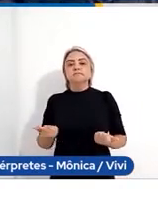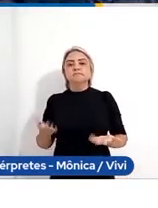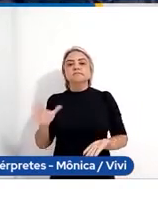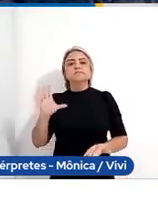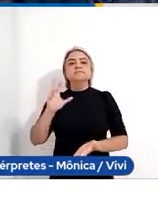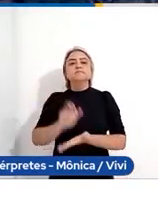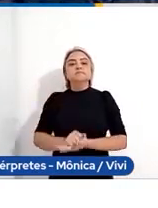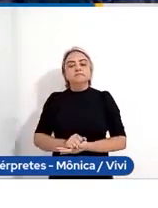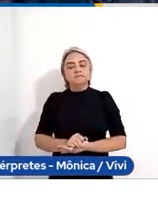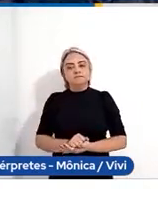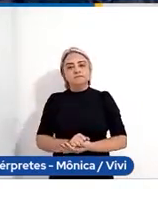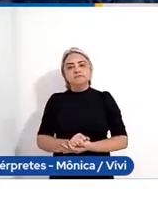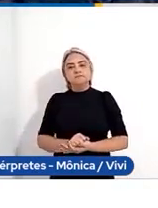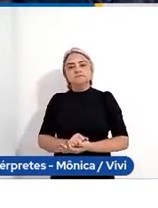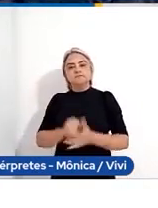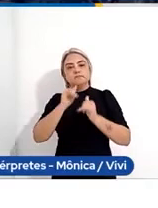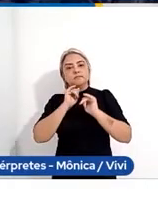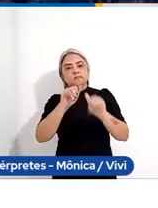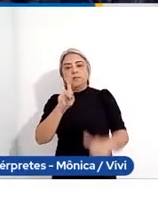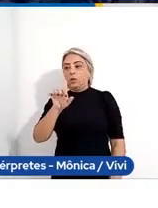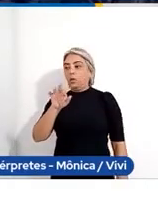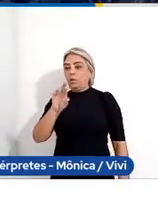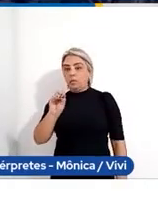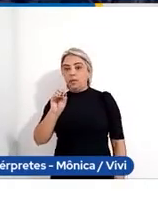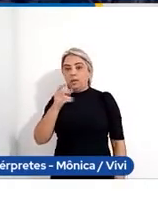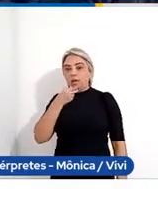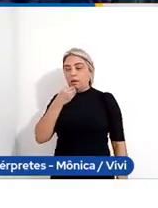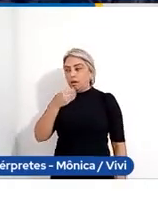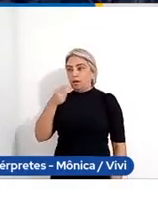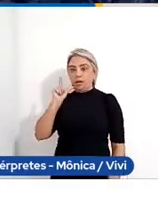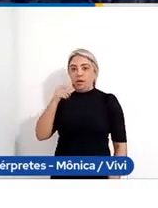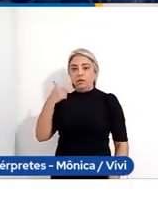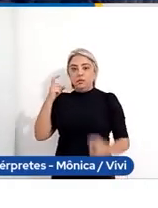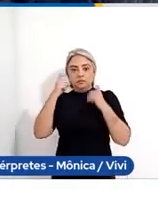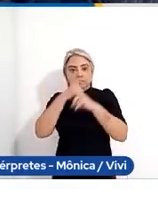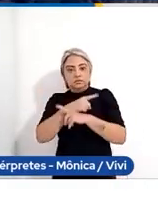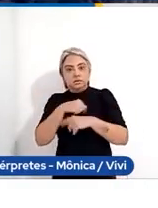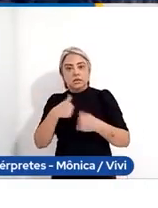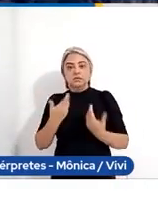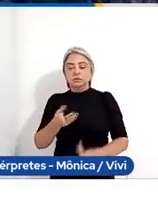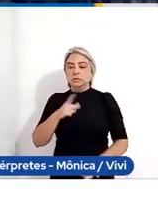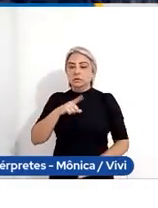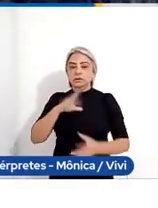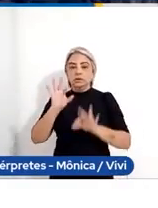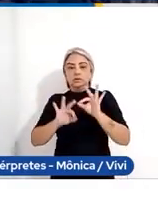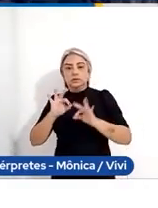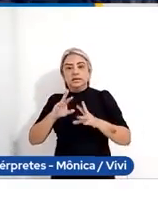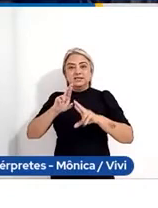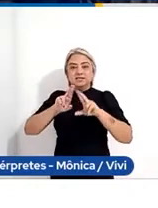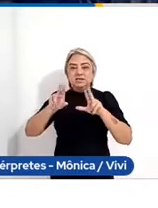concretização do alerta que o Pedro fez antes de mim, né, dessa dificuldade que a assimetria